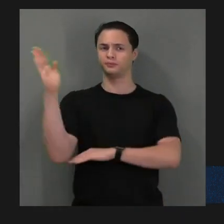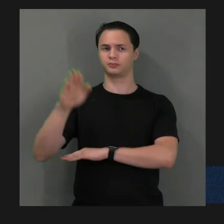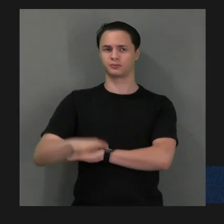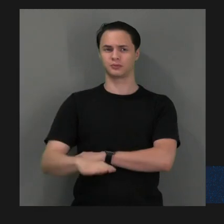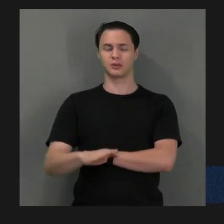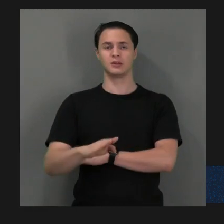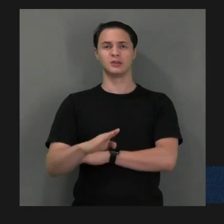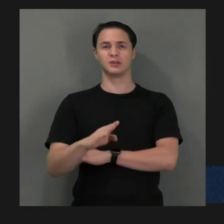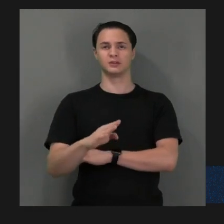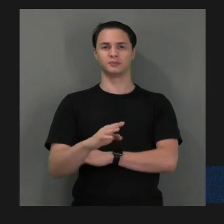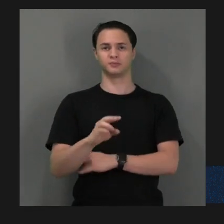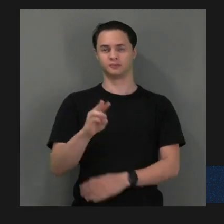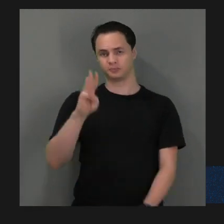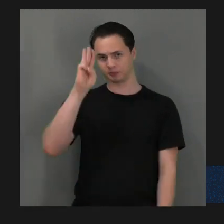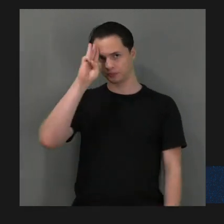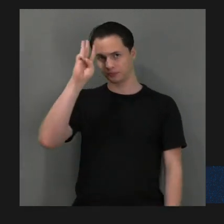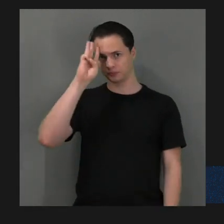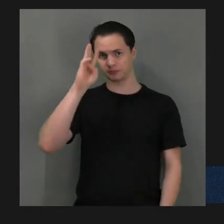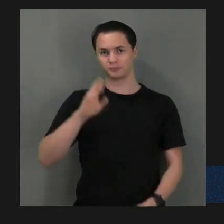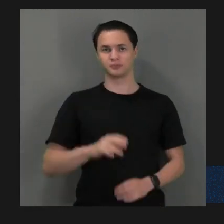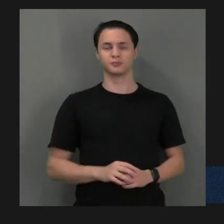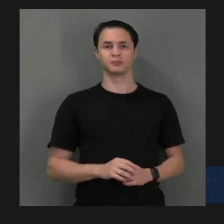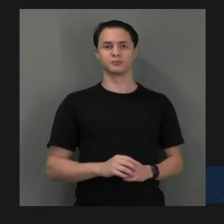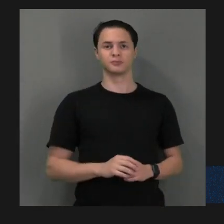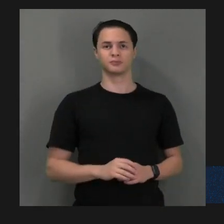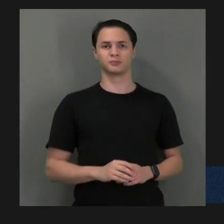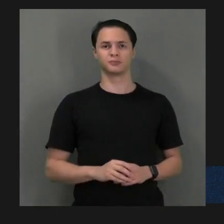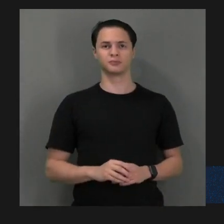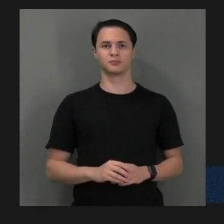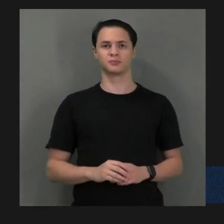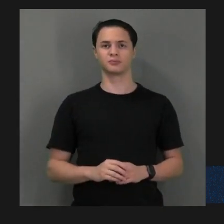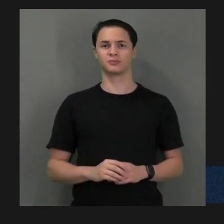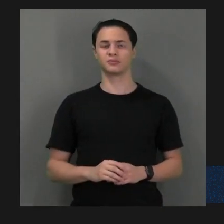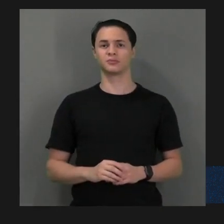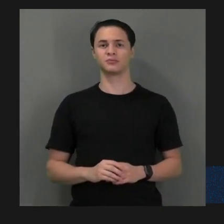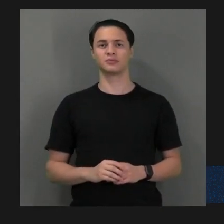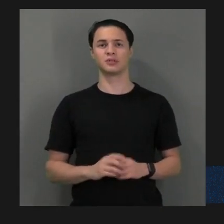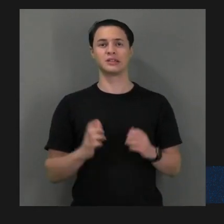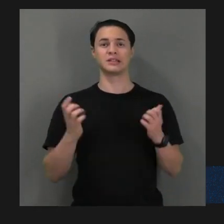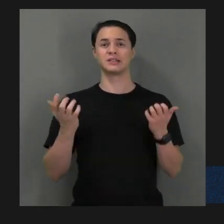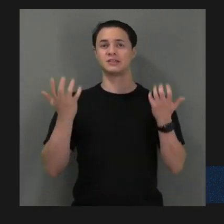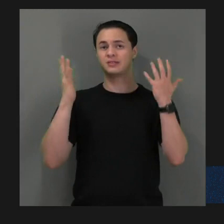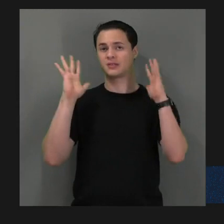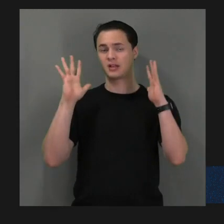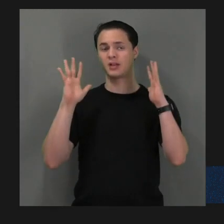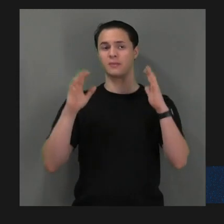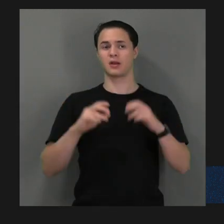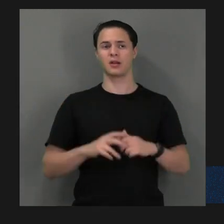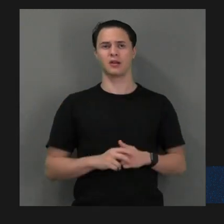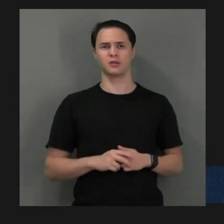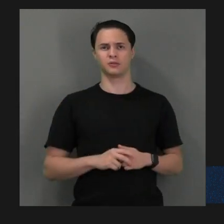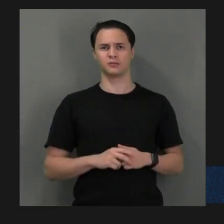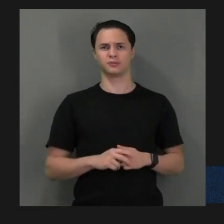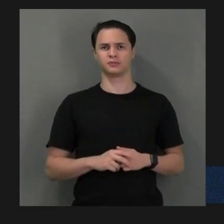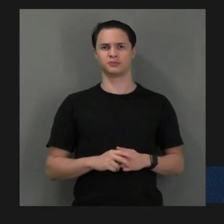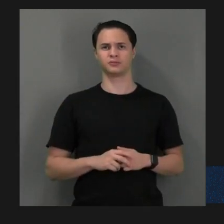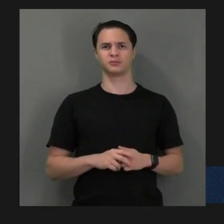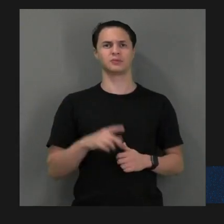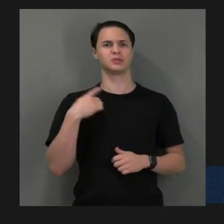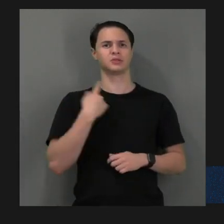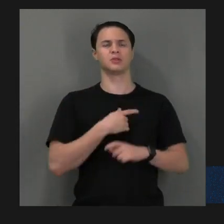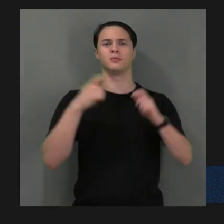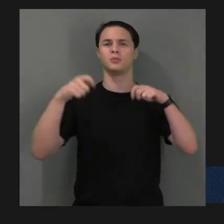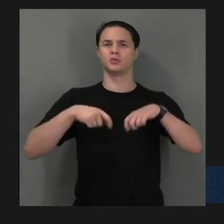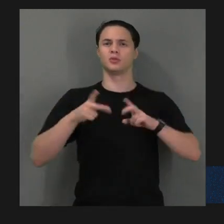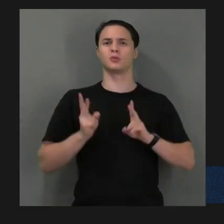de terça-feira, celebrar, nesse momento, que a gente possa continuar